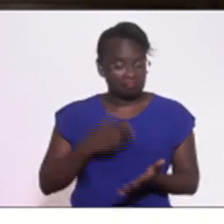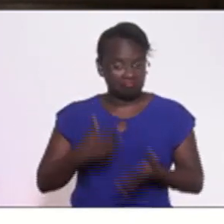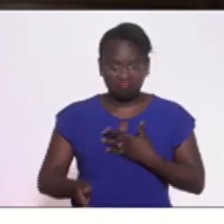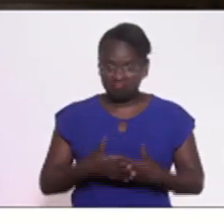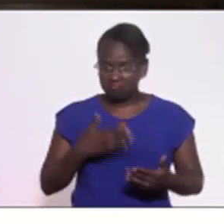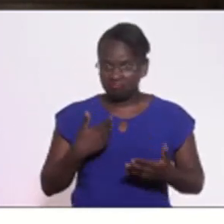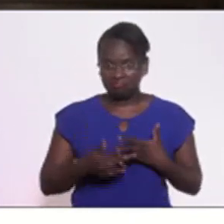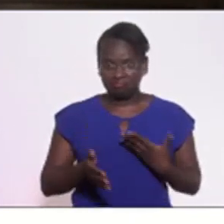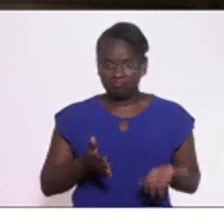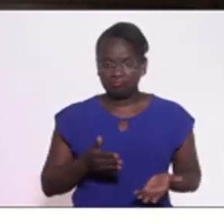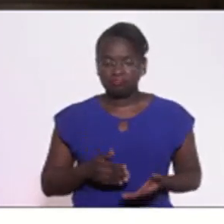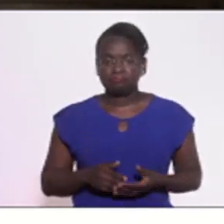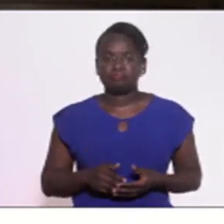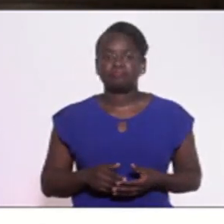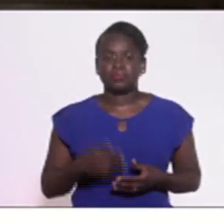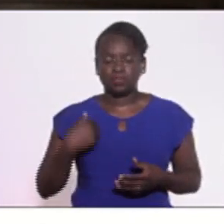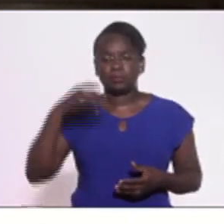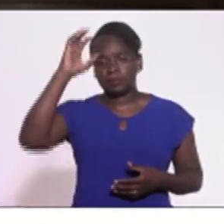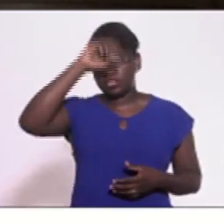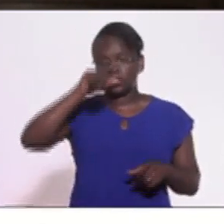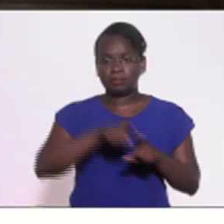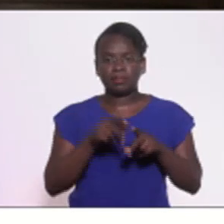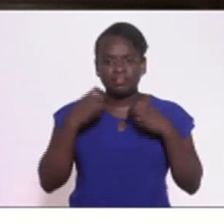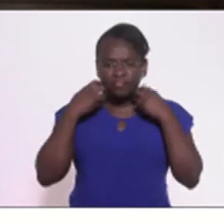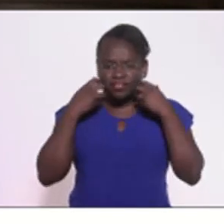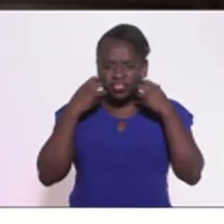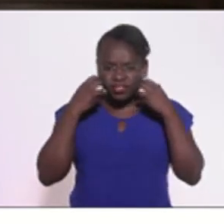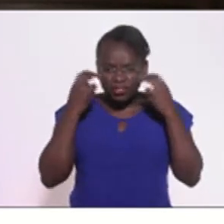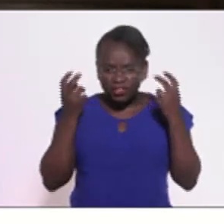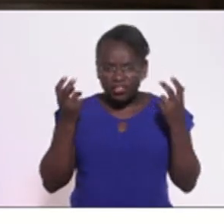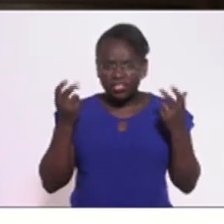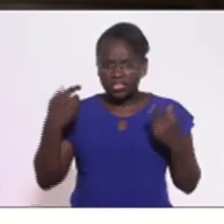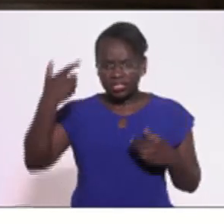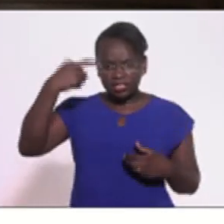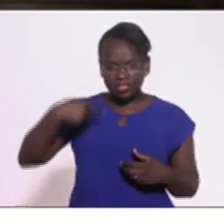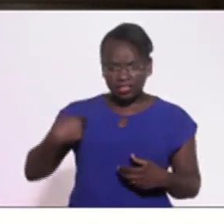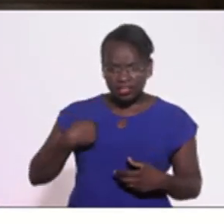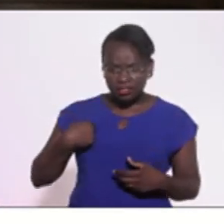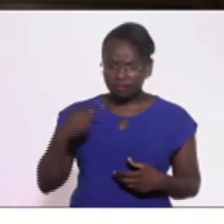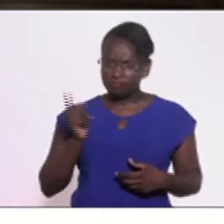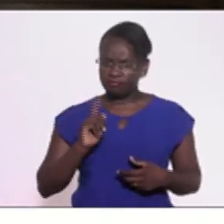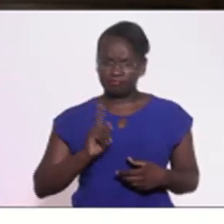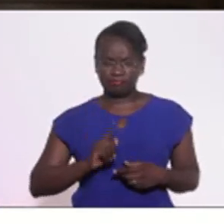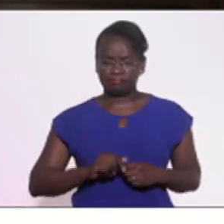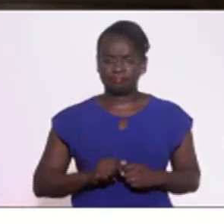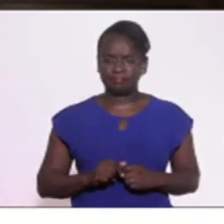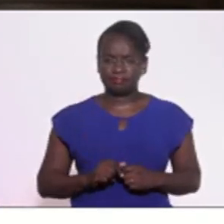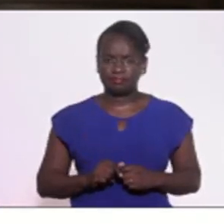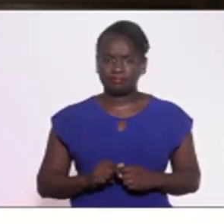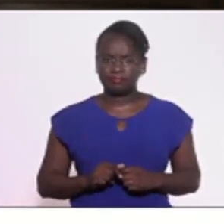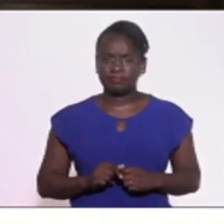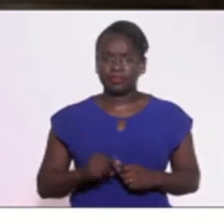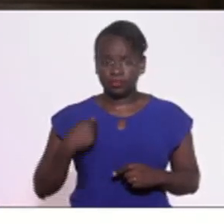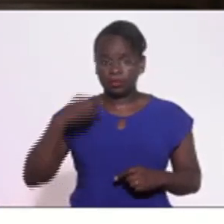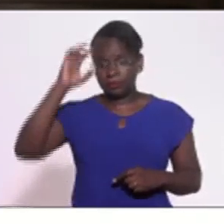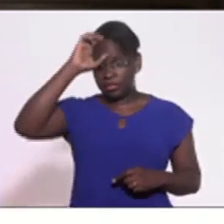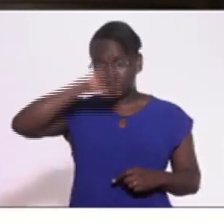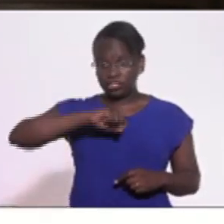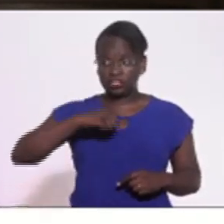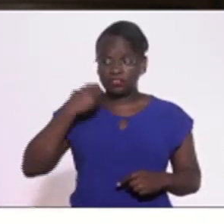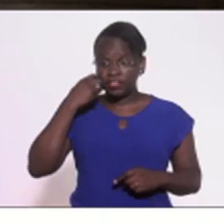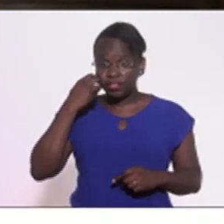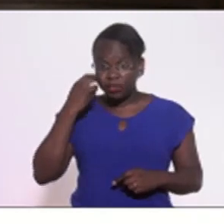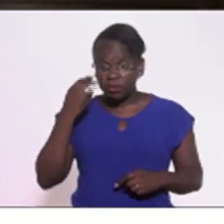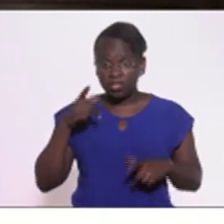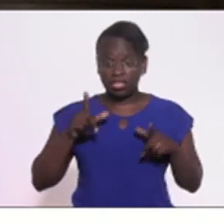doer, eu aprendi a não ter vergonha de ser quem eu sou. Eu aprendi a não ter vergonha